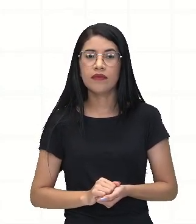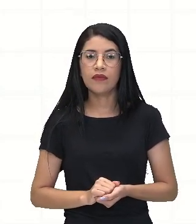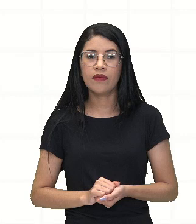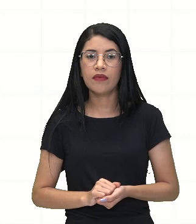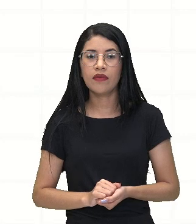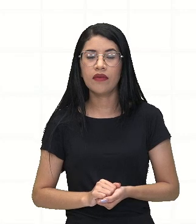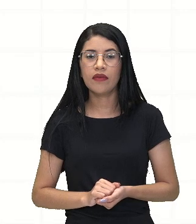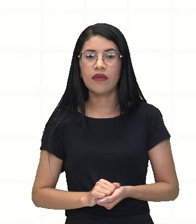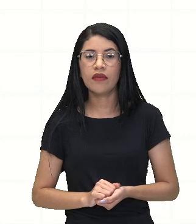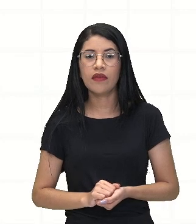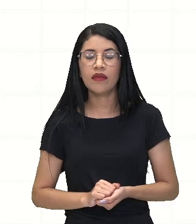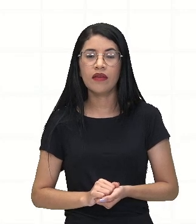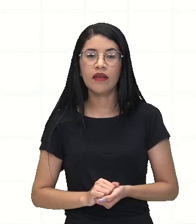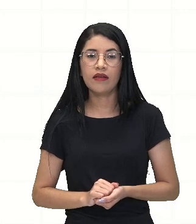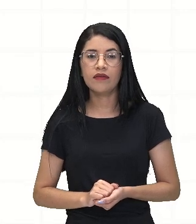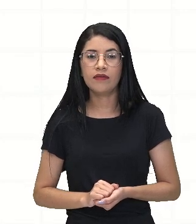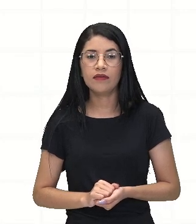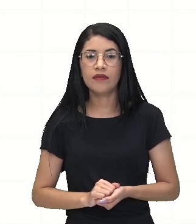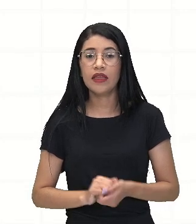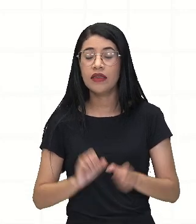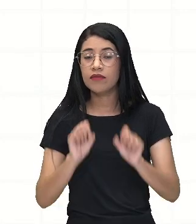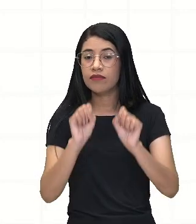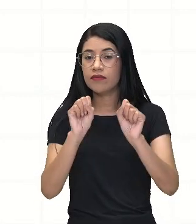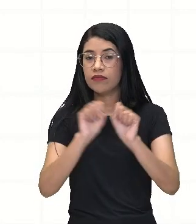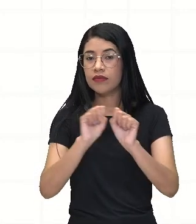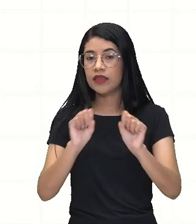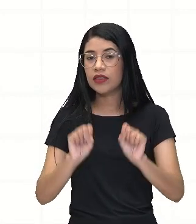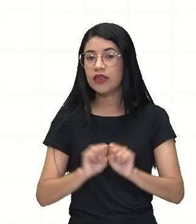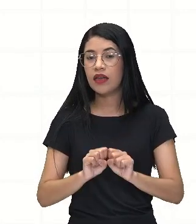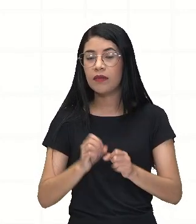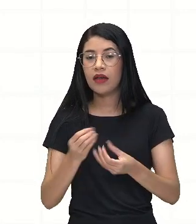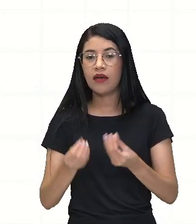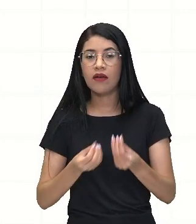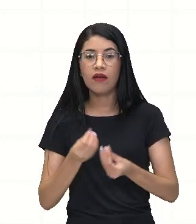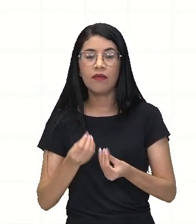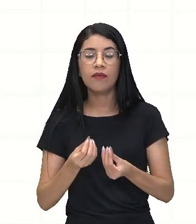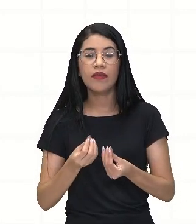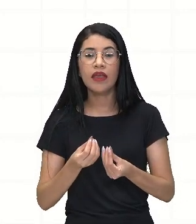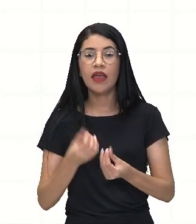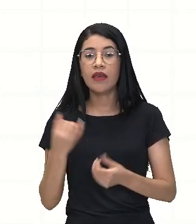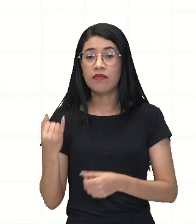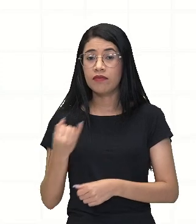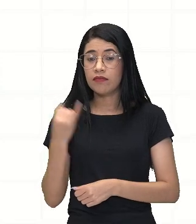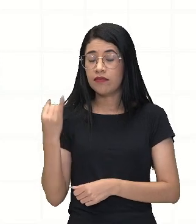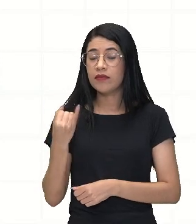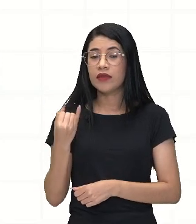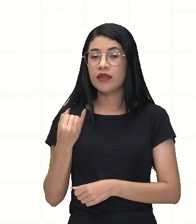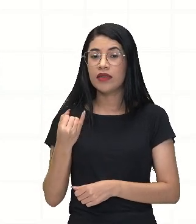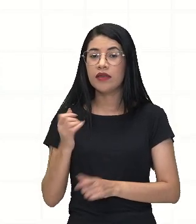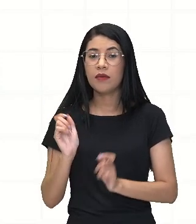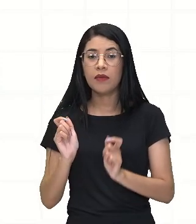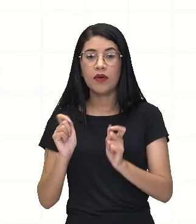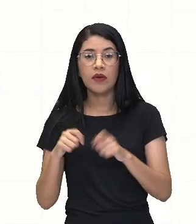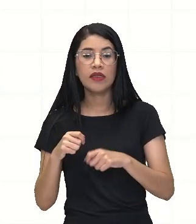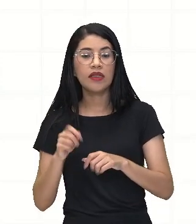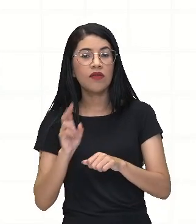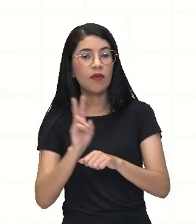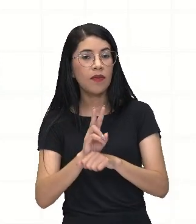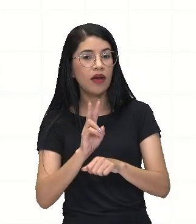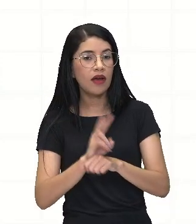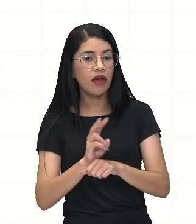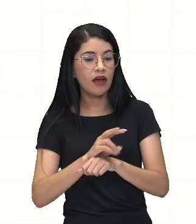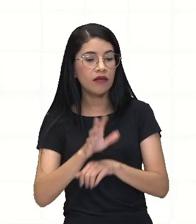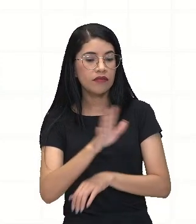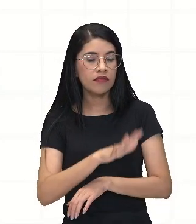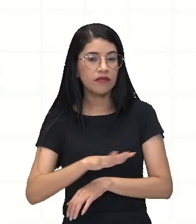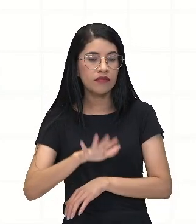9.985/2000. Então, esse sistema, ele é um instrumento jurídico fundamental ao trabalho de conservação.